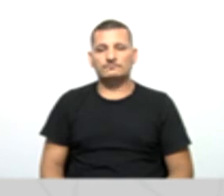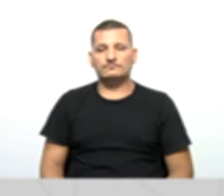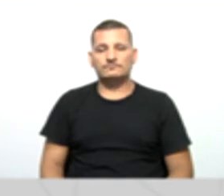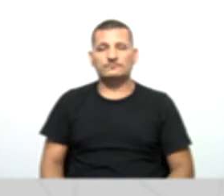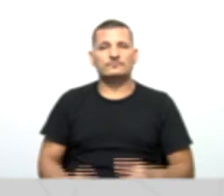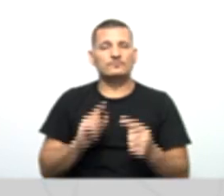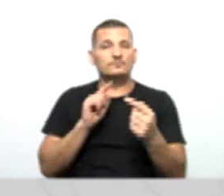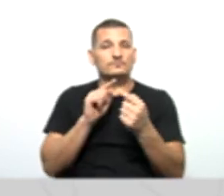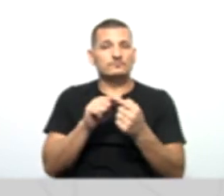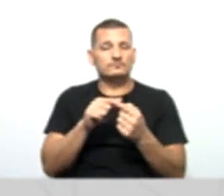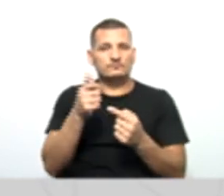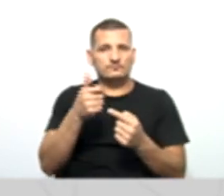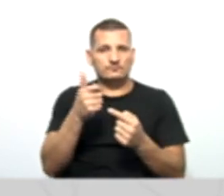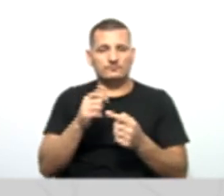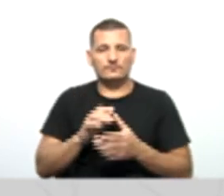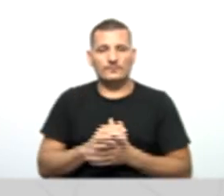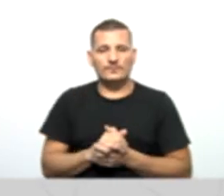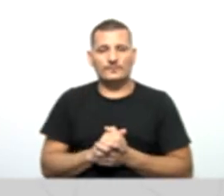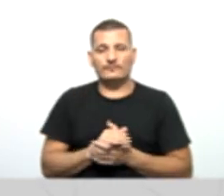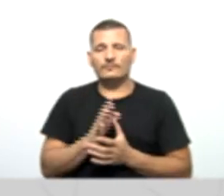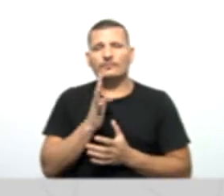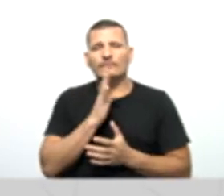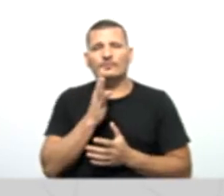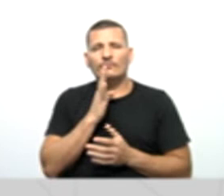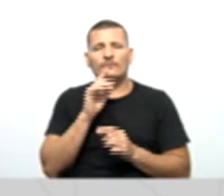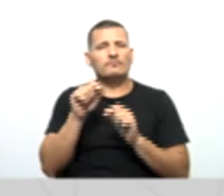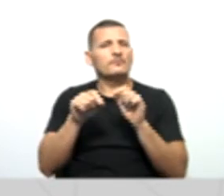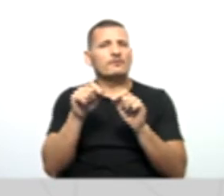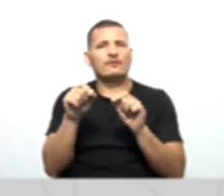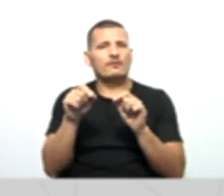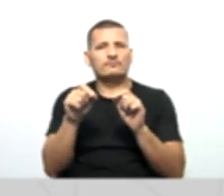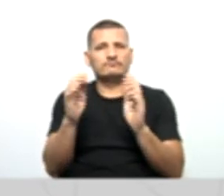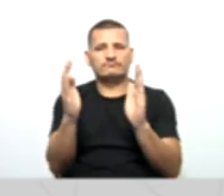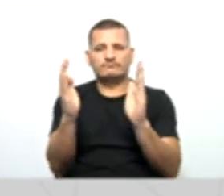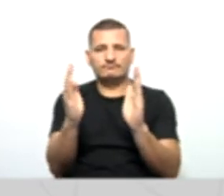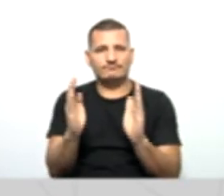primeiro objetivo é reconhecer o que é um escopo.